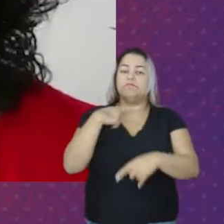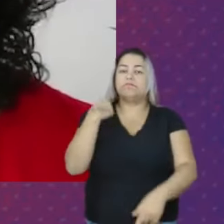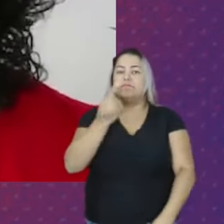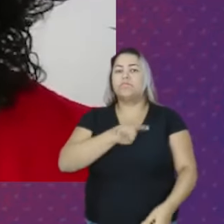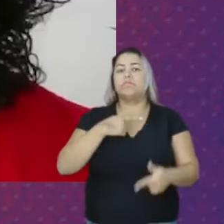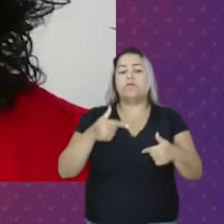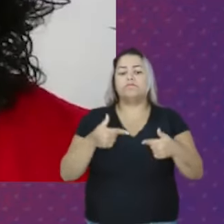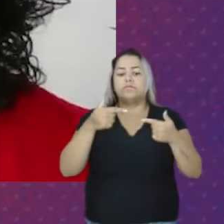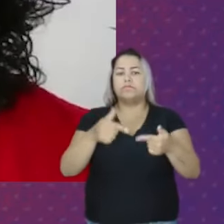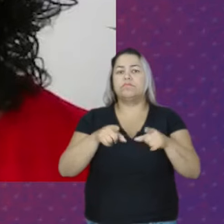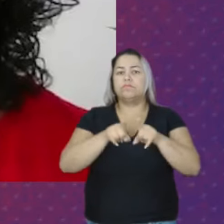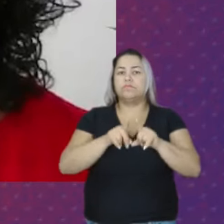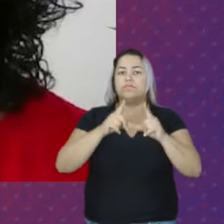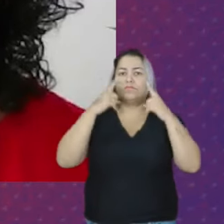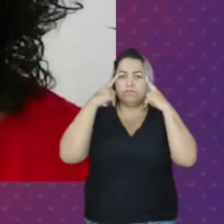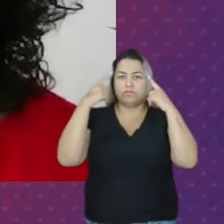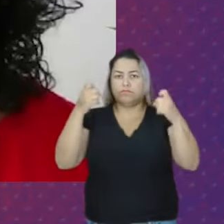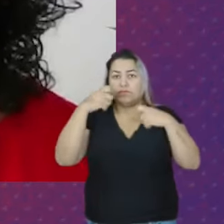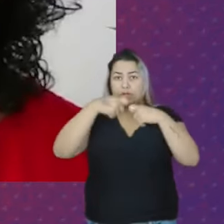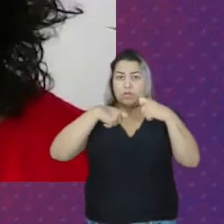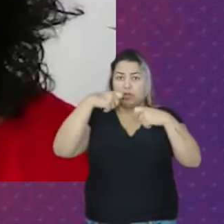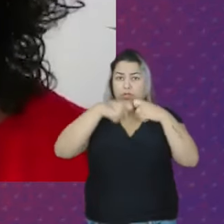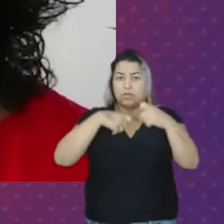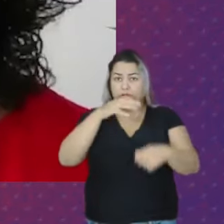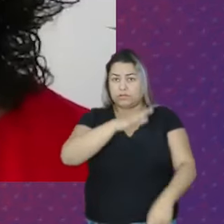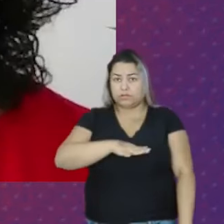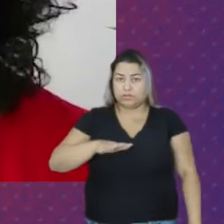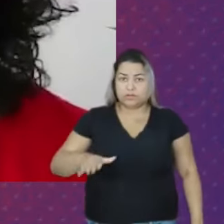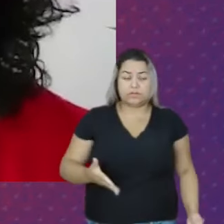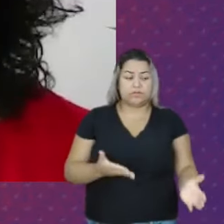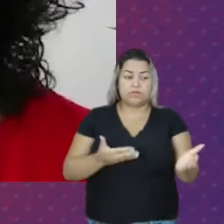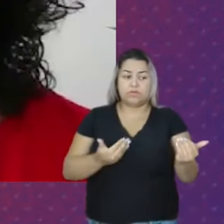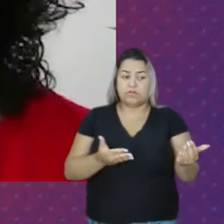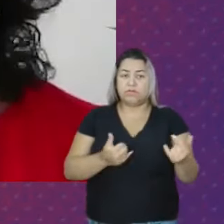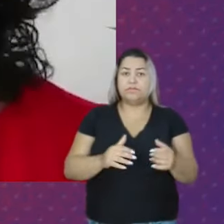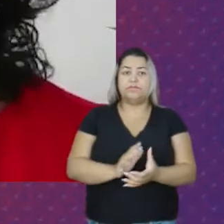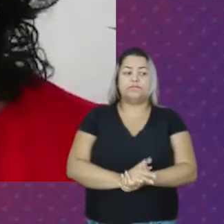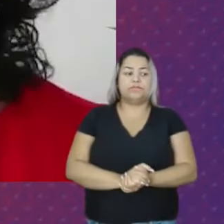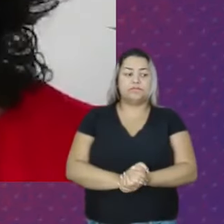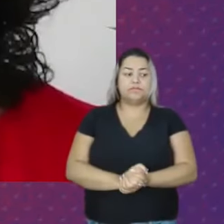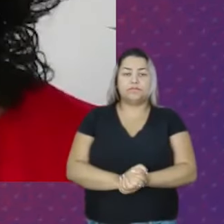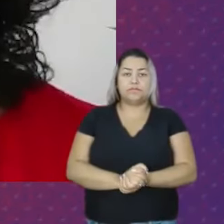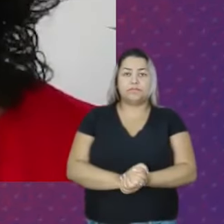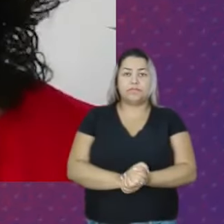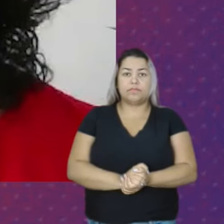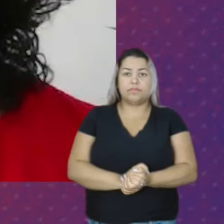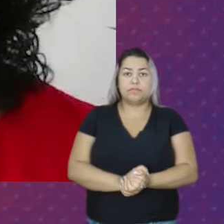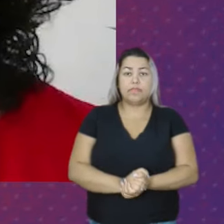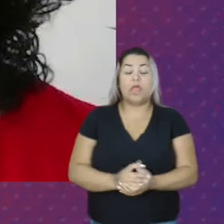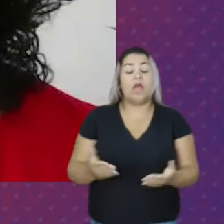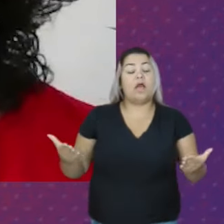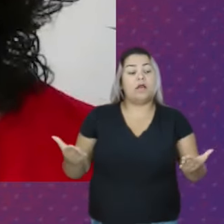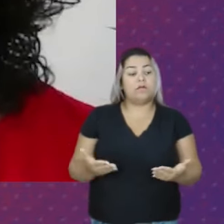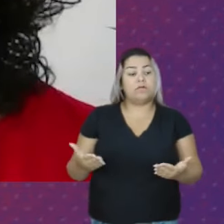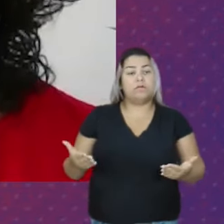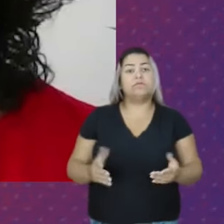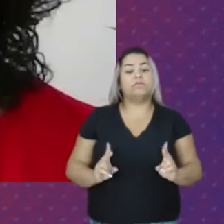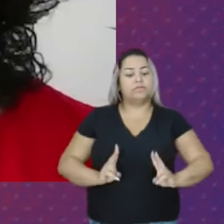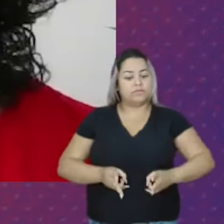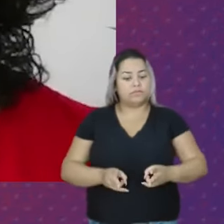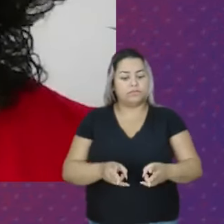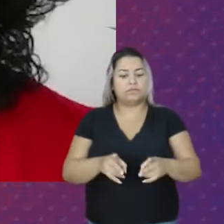enfrentamento à violência sexual contra crianças e adolescentes pela Flaxo. E agora, então, vamos